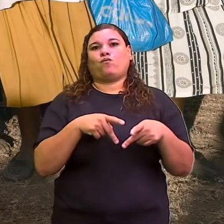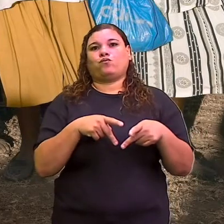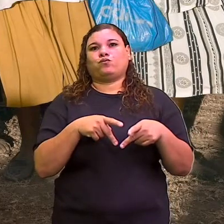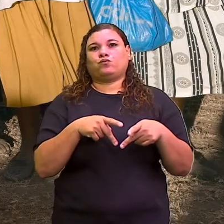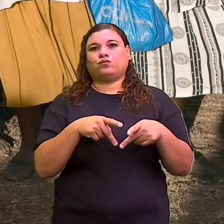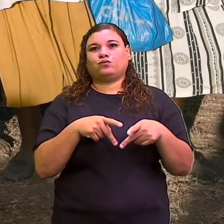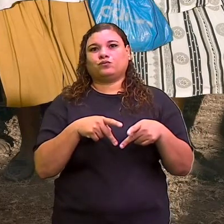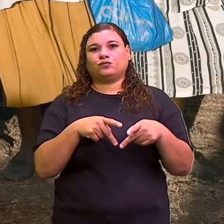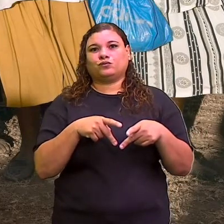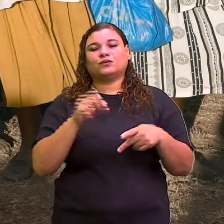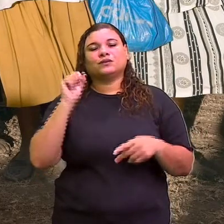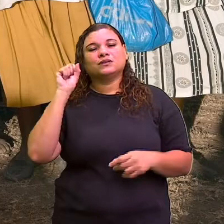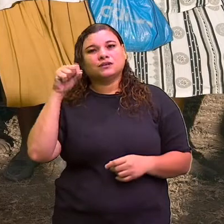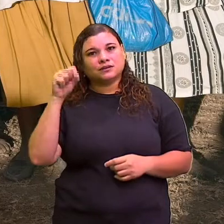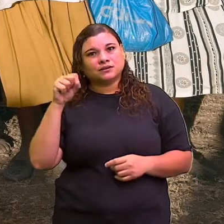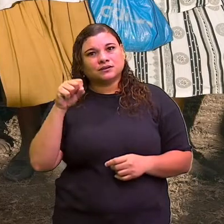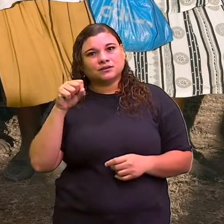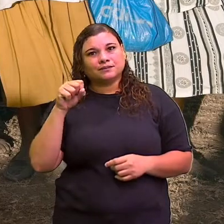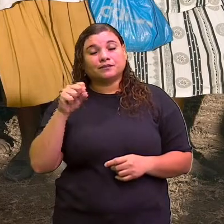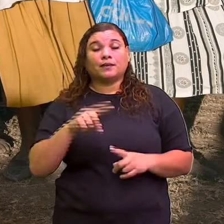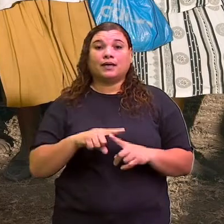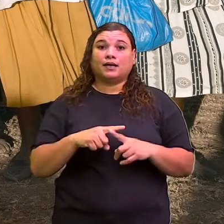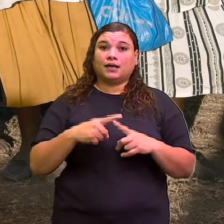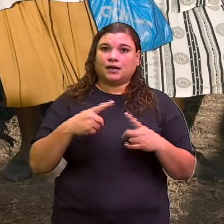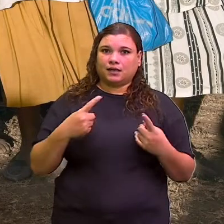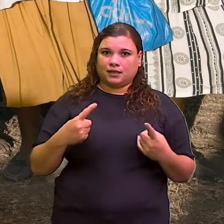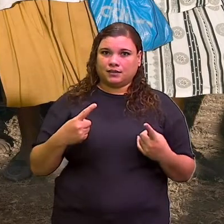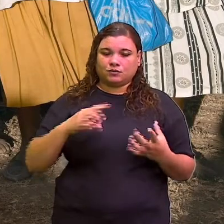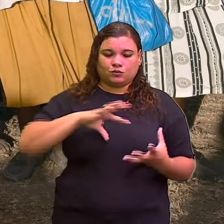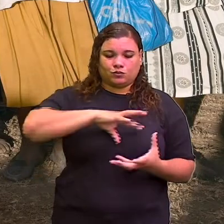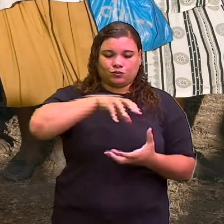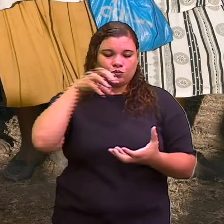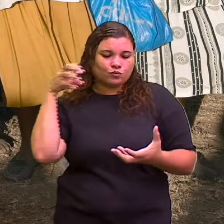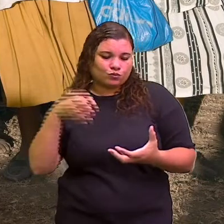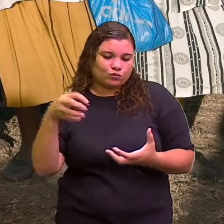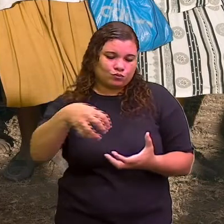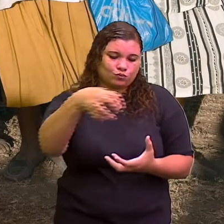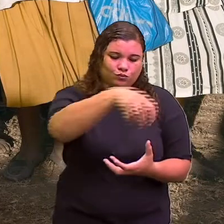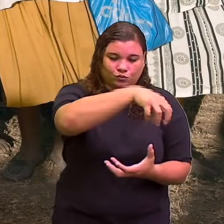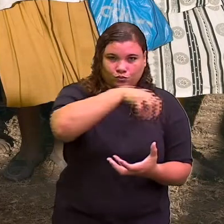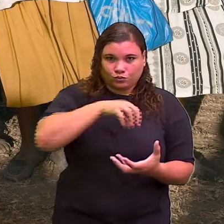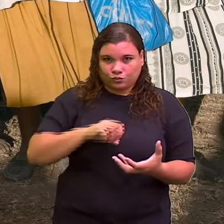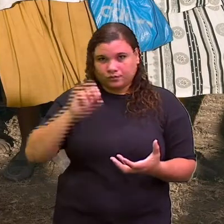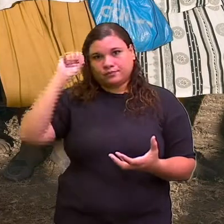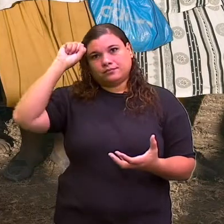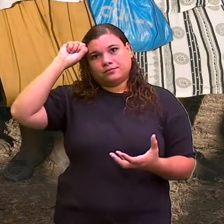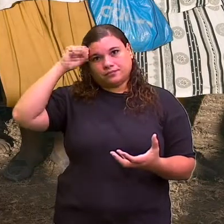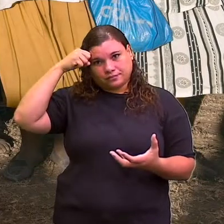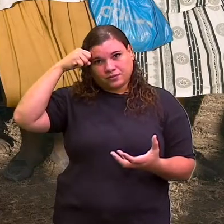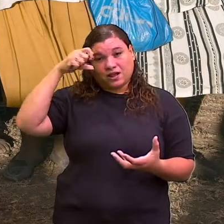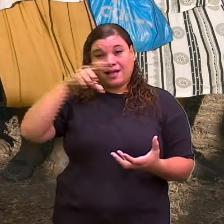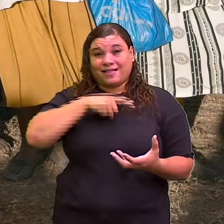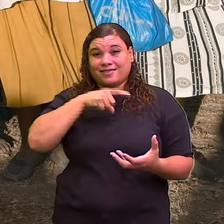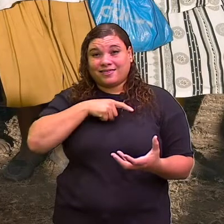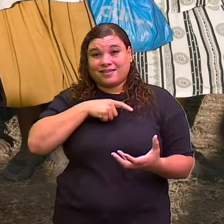Mas o continente africano, ele tem diversas